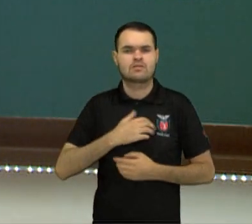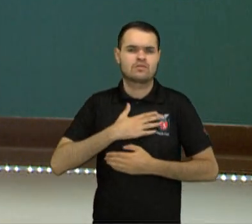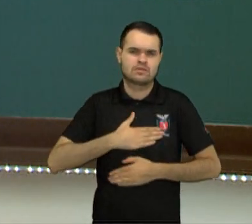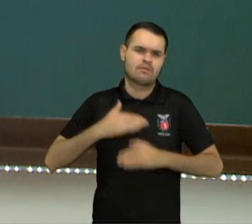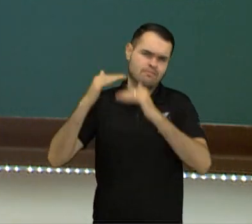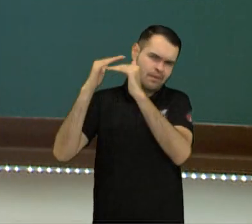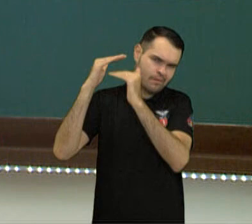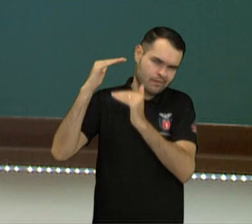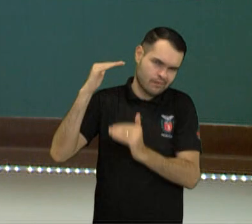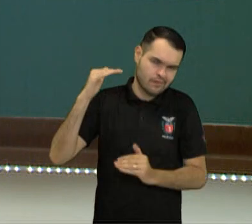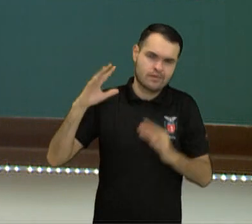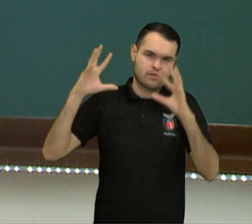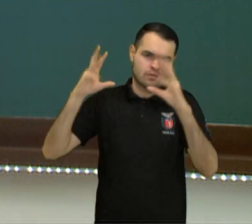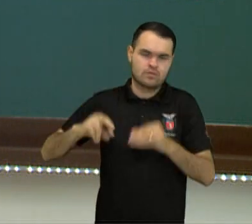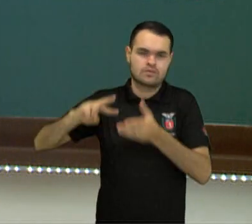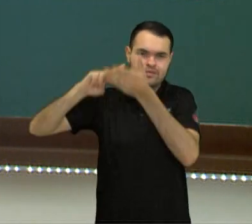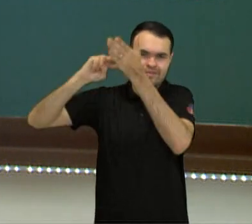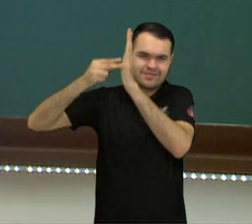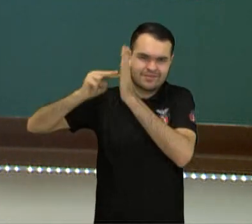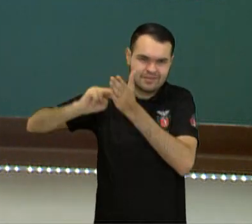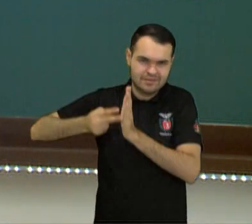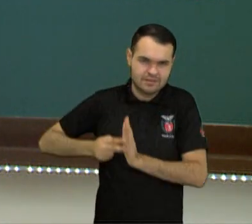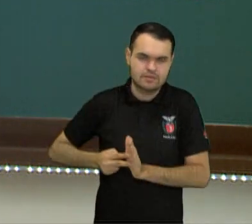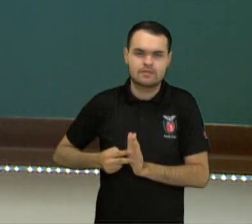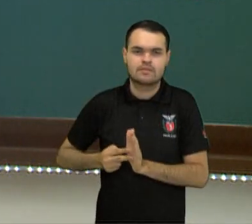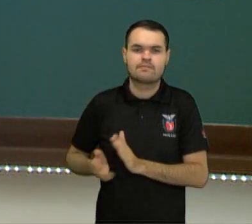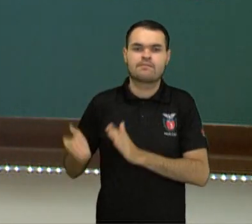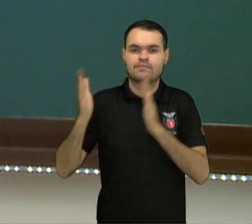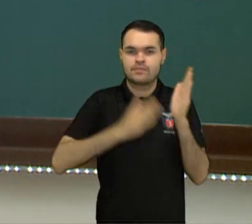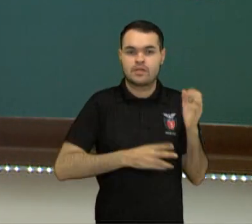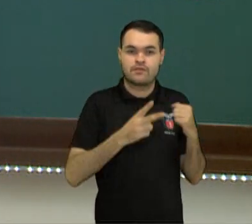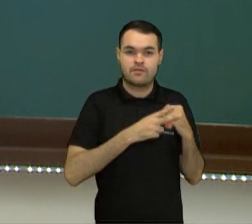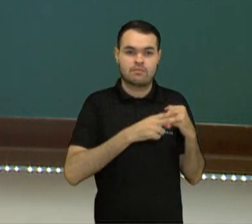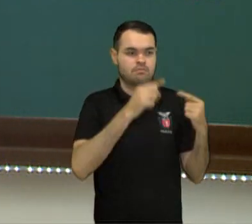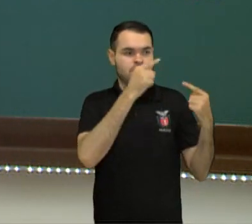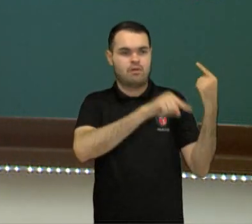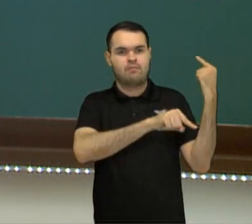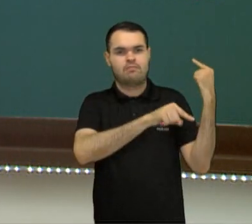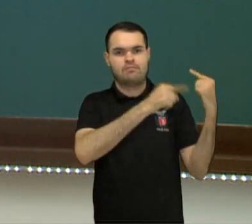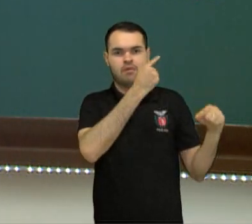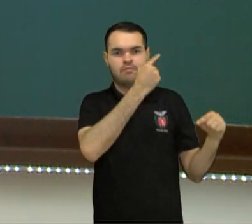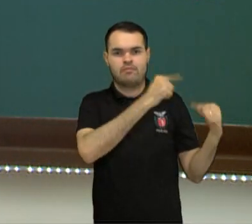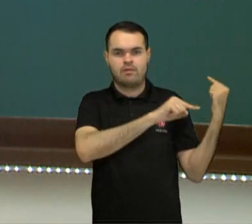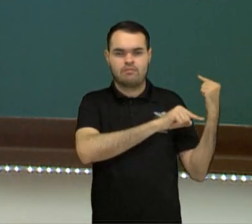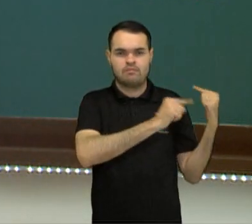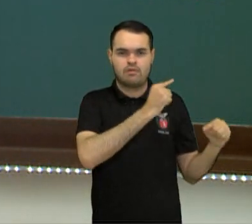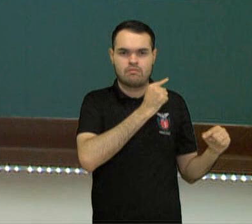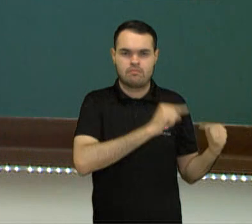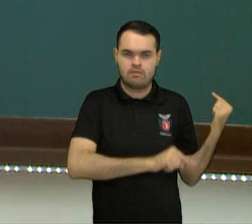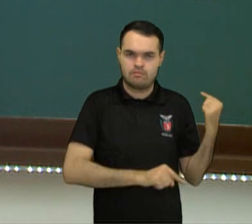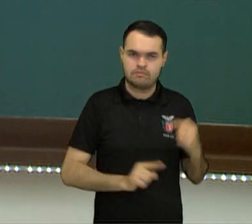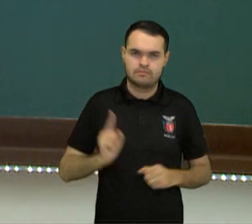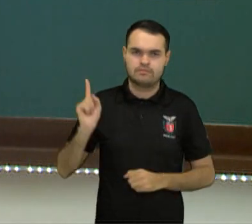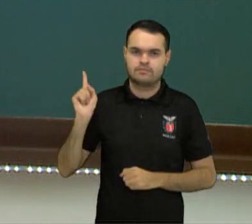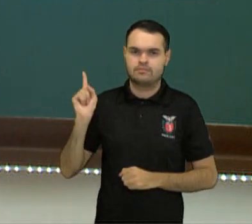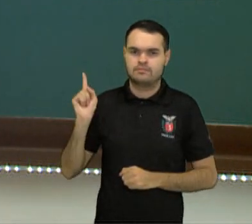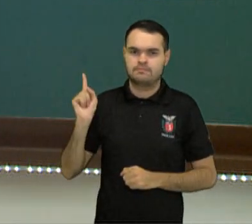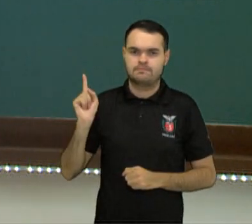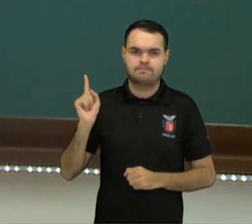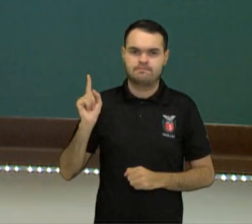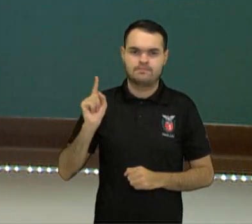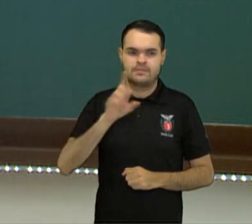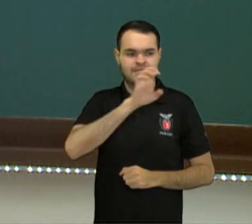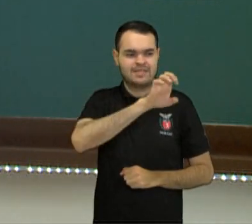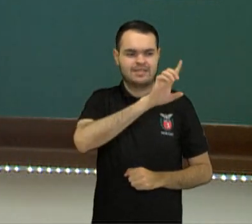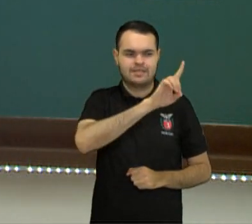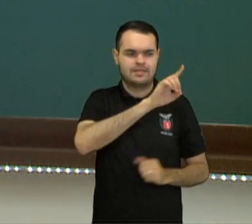checar. São esses os significados. Agora, os verbos irregulares, eu coloquei aqui, ó, irregular verbs, não tem nada de